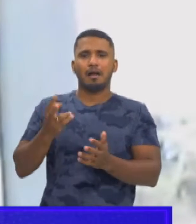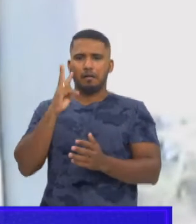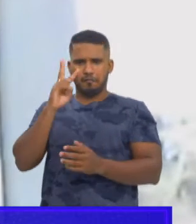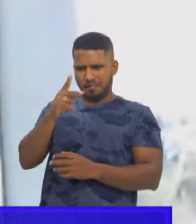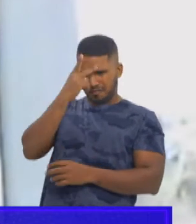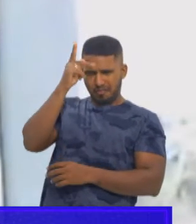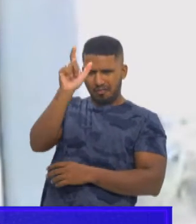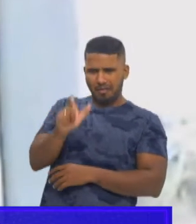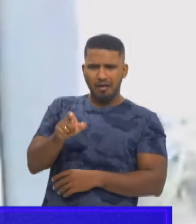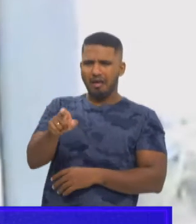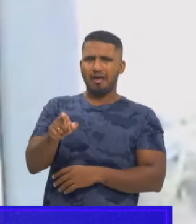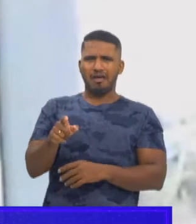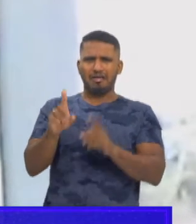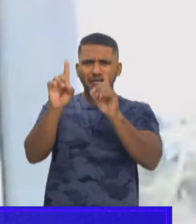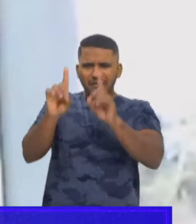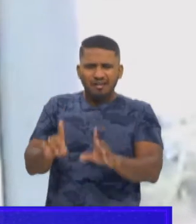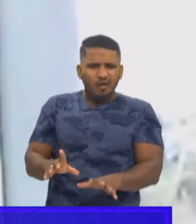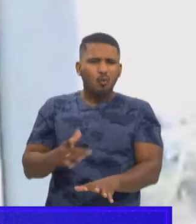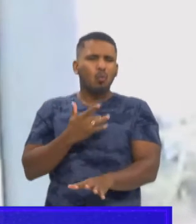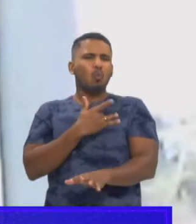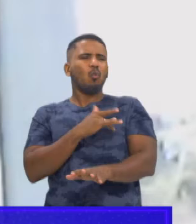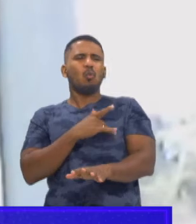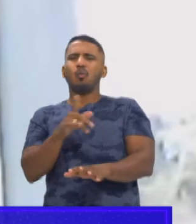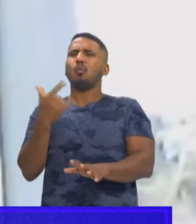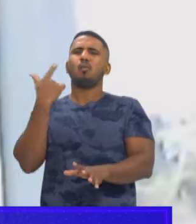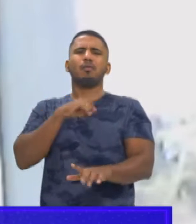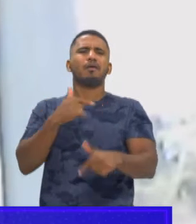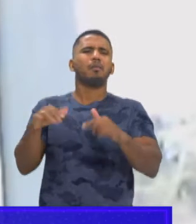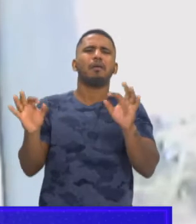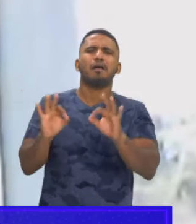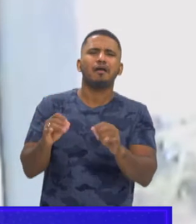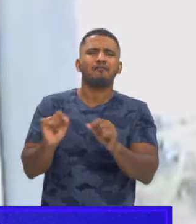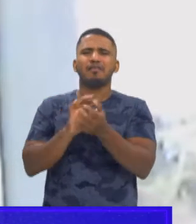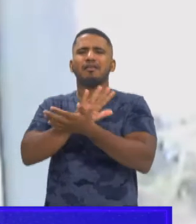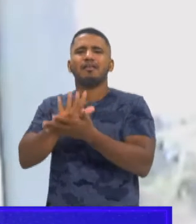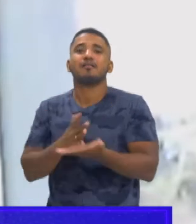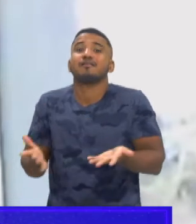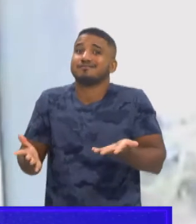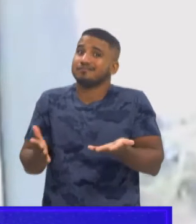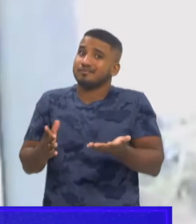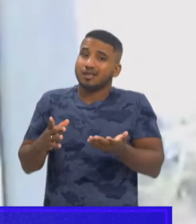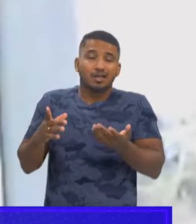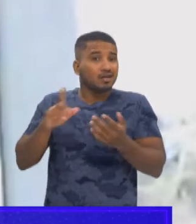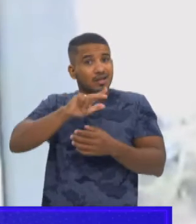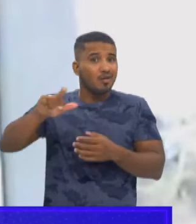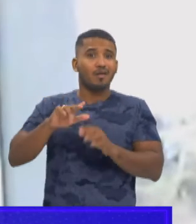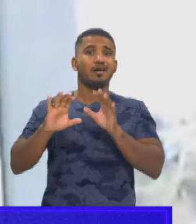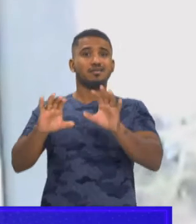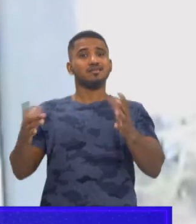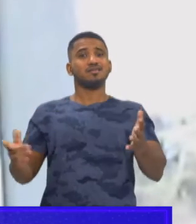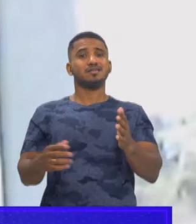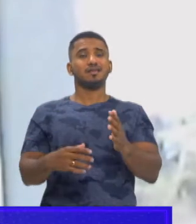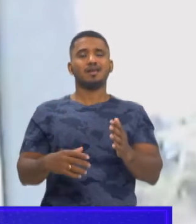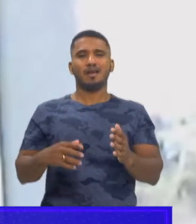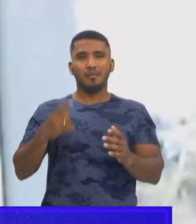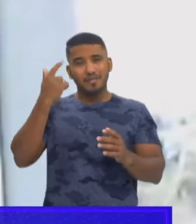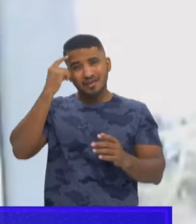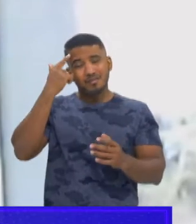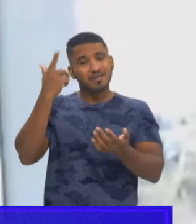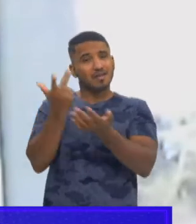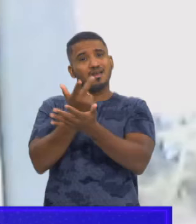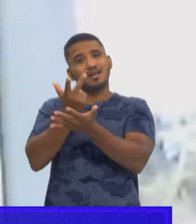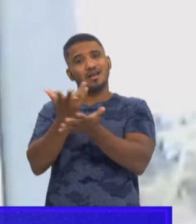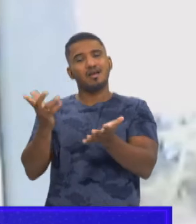na verdade nada mais é do que uma atitude que é preconceituosa, discriminatória, que ela vê a pessoa com deficiência inapta